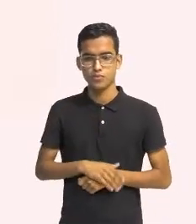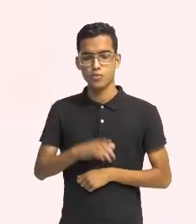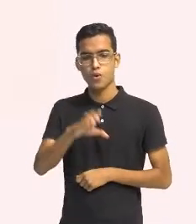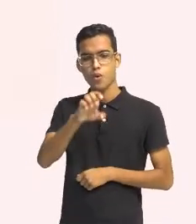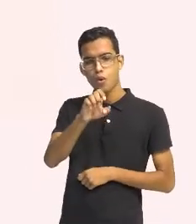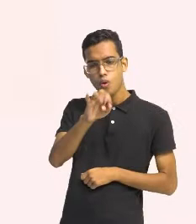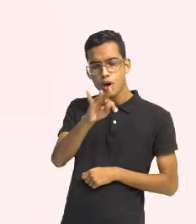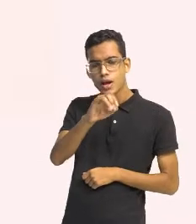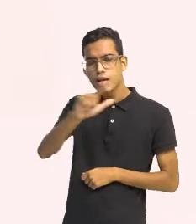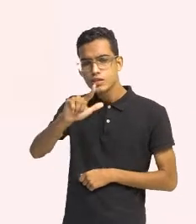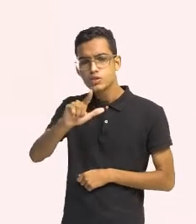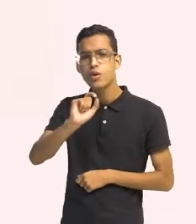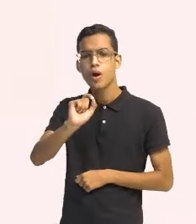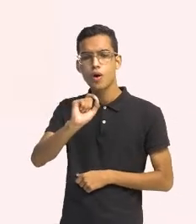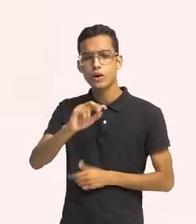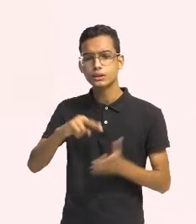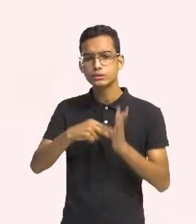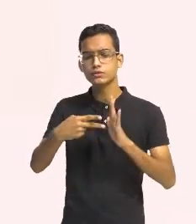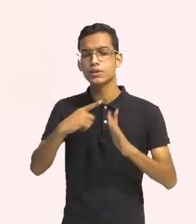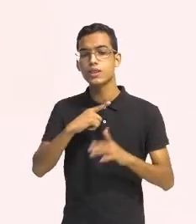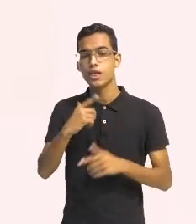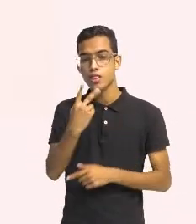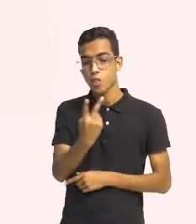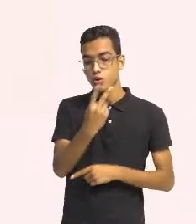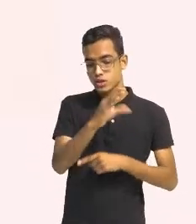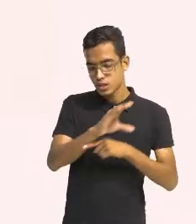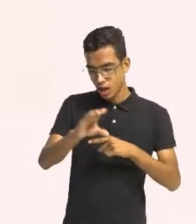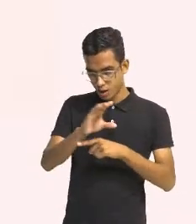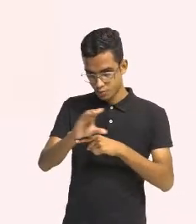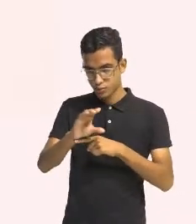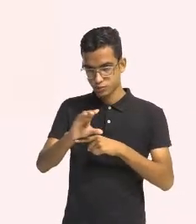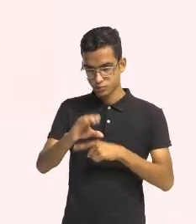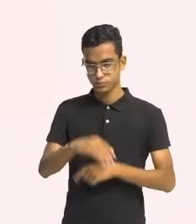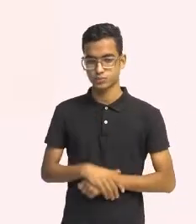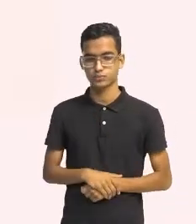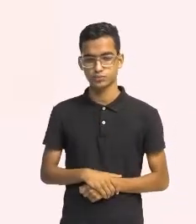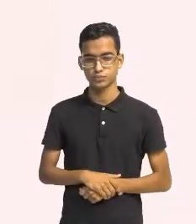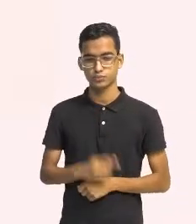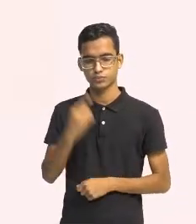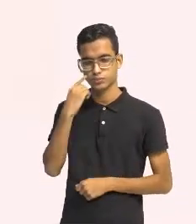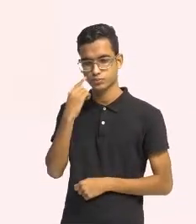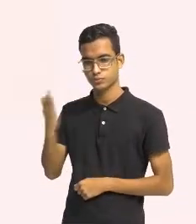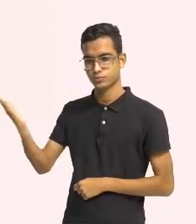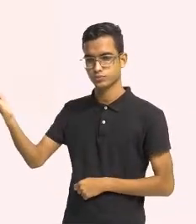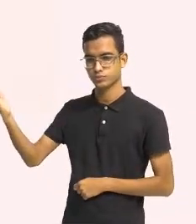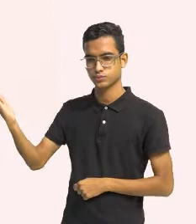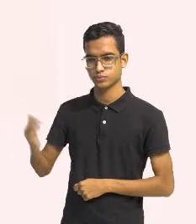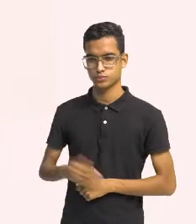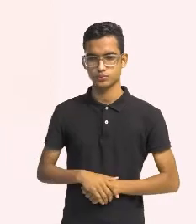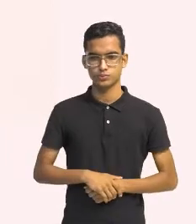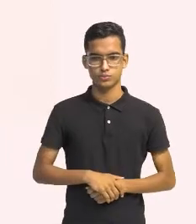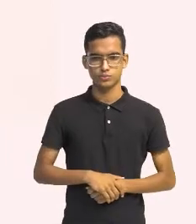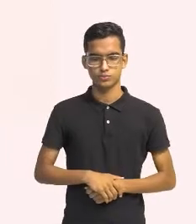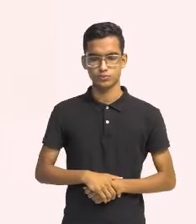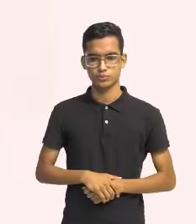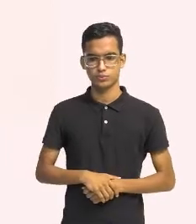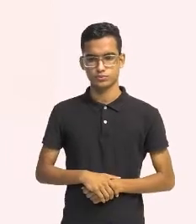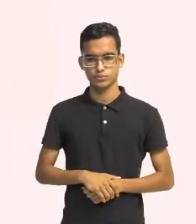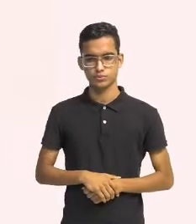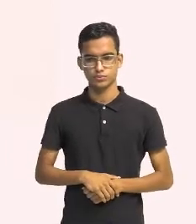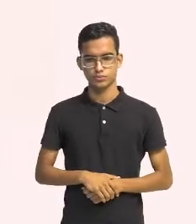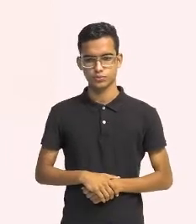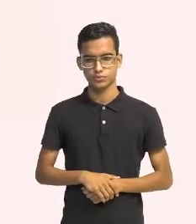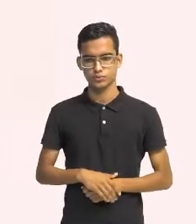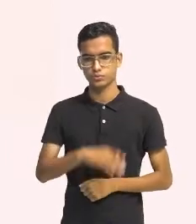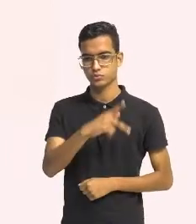é aquele que tem 2 carbonos, tá? Você tá vendo aí a valência livre ali no carbono 2, né?